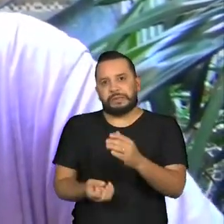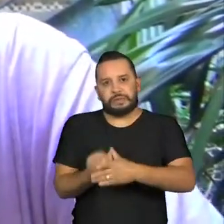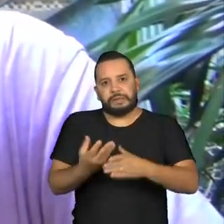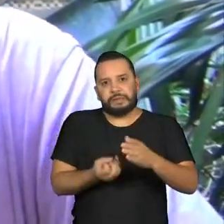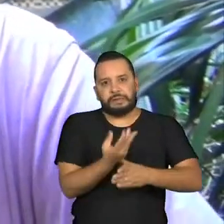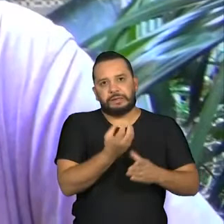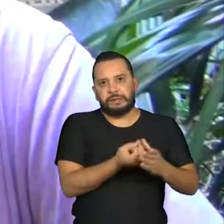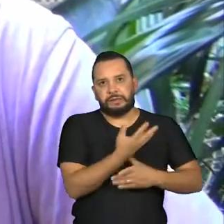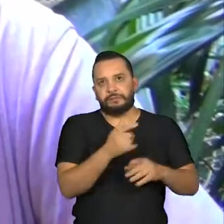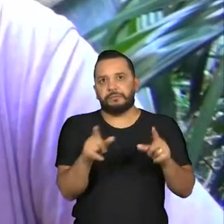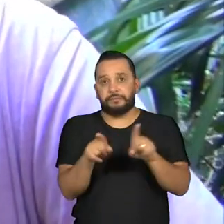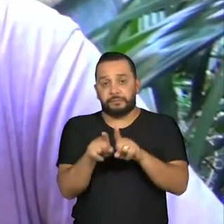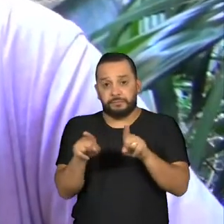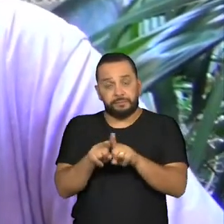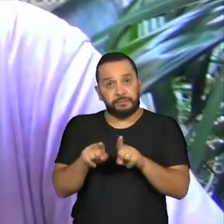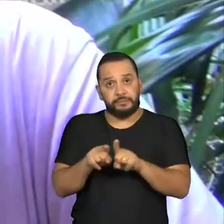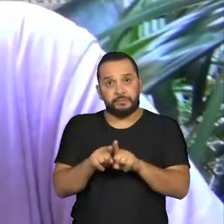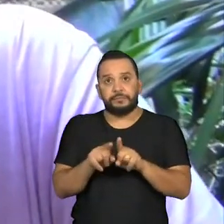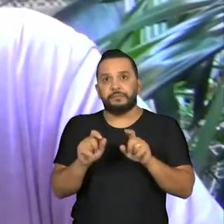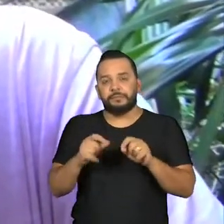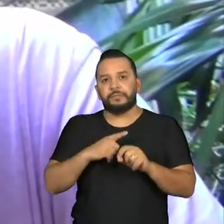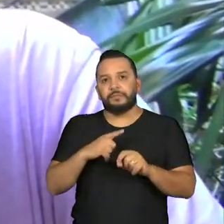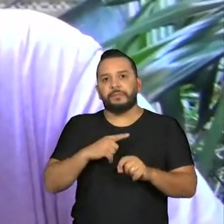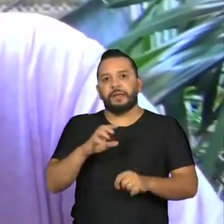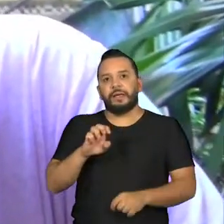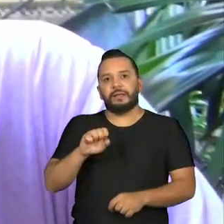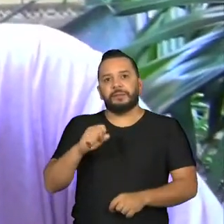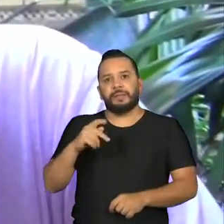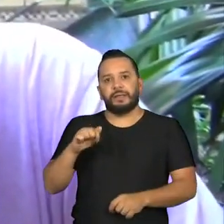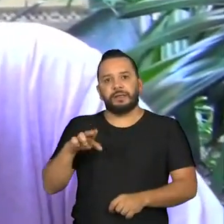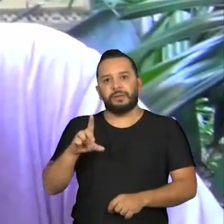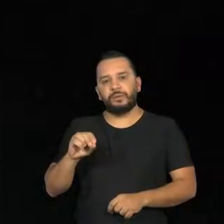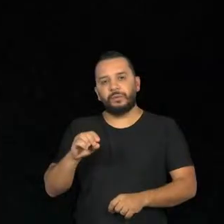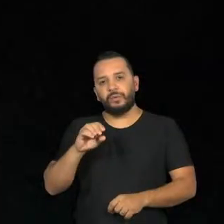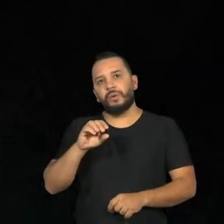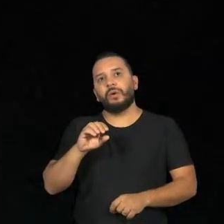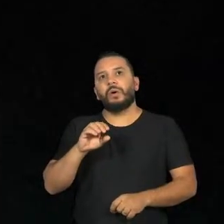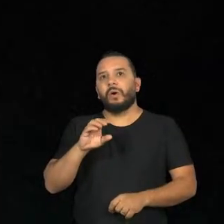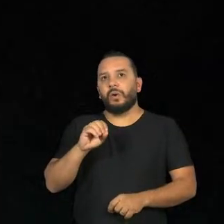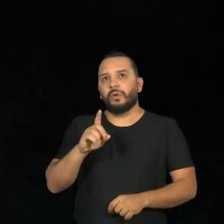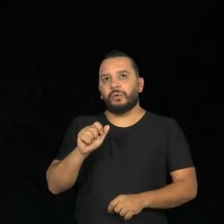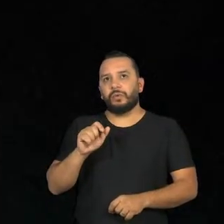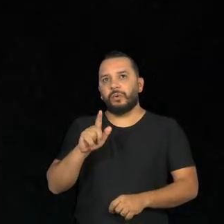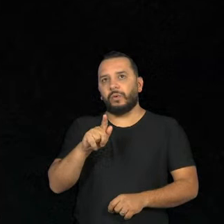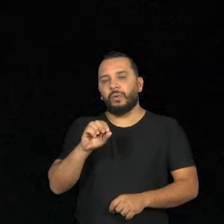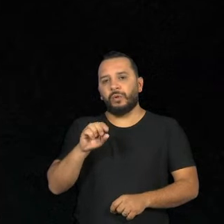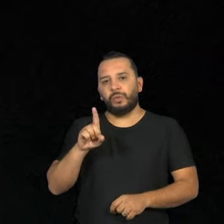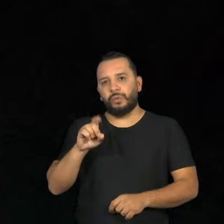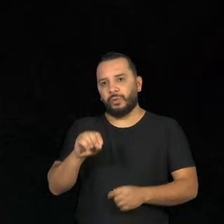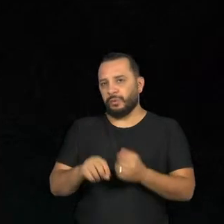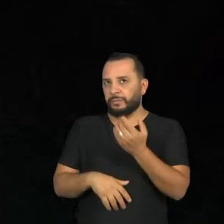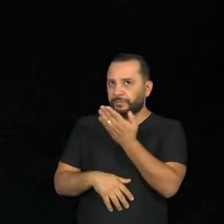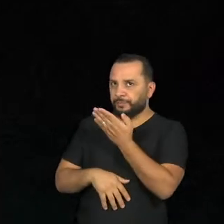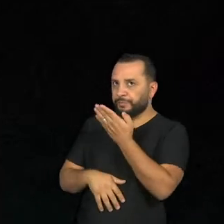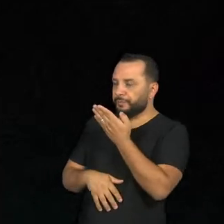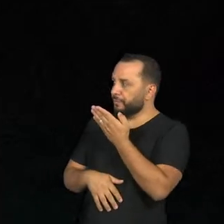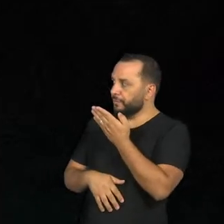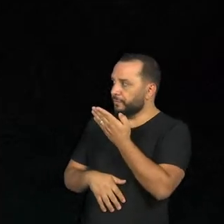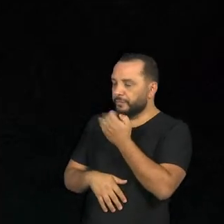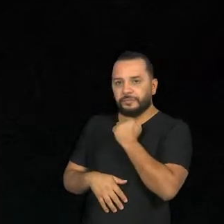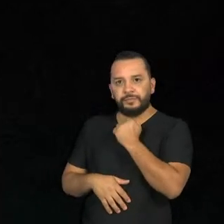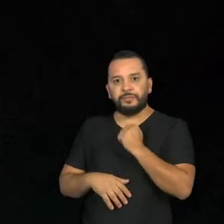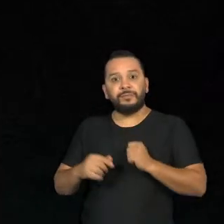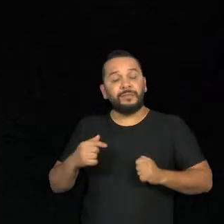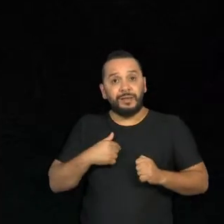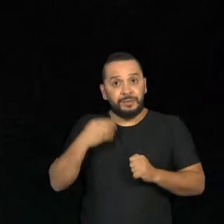gente fez também Esperando Godot, que foi uma experiência riquíssima, né? Que a gente apresentou aqui em São Paulo, que a gente não